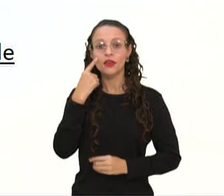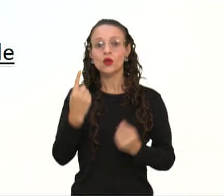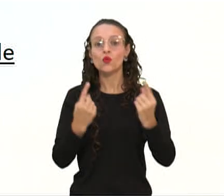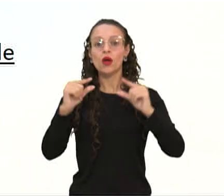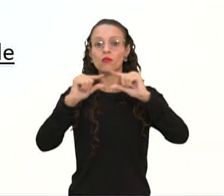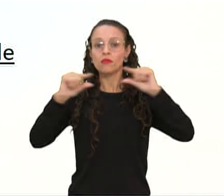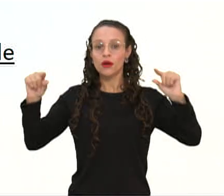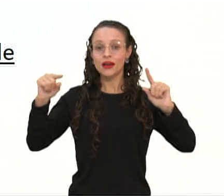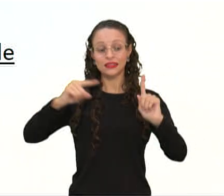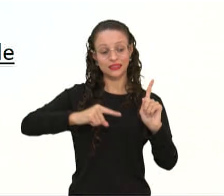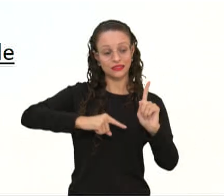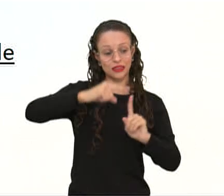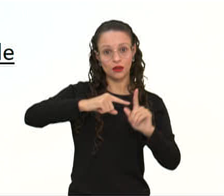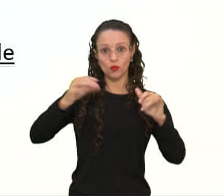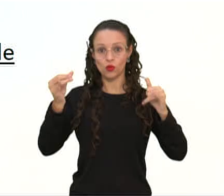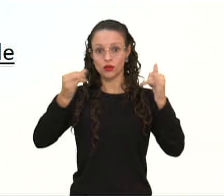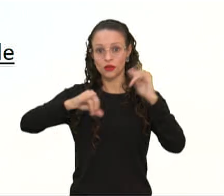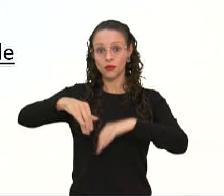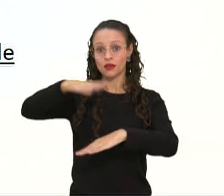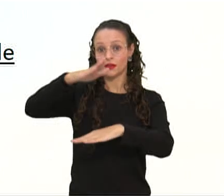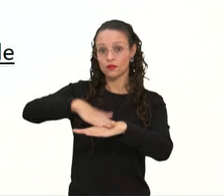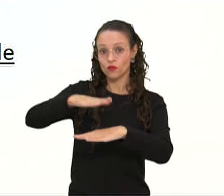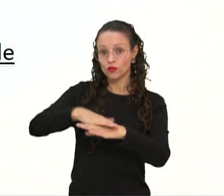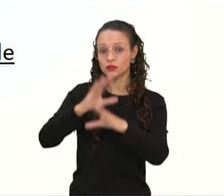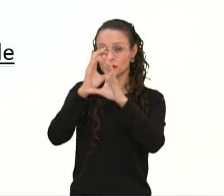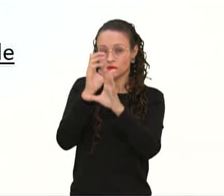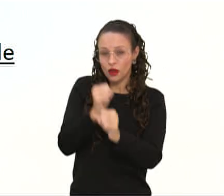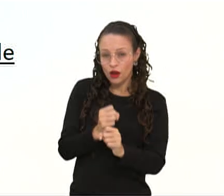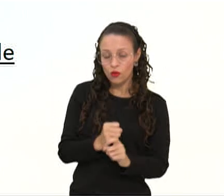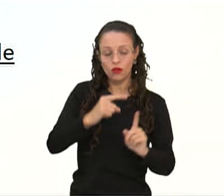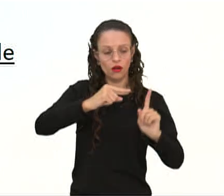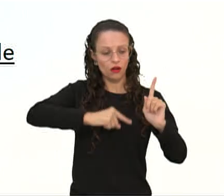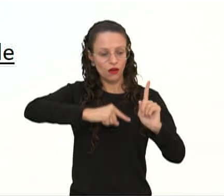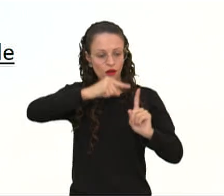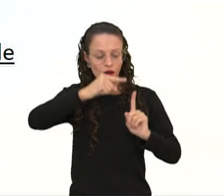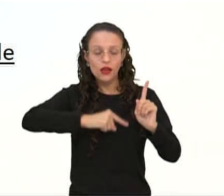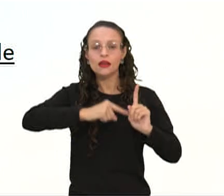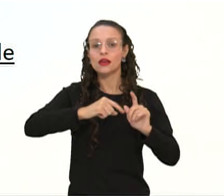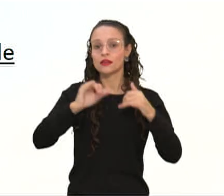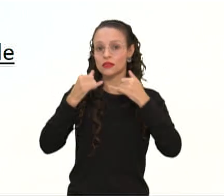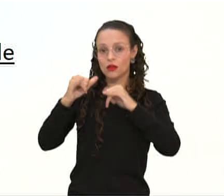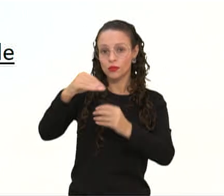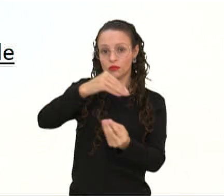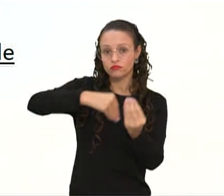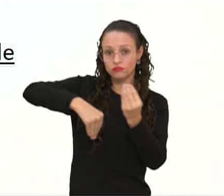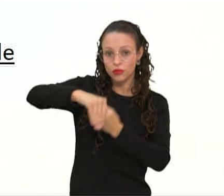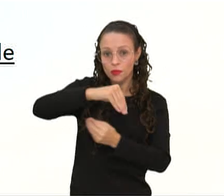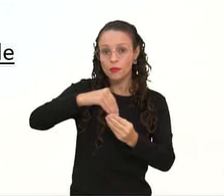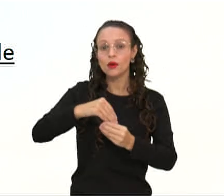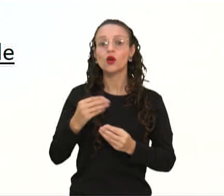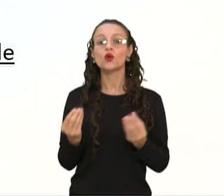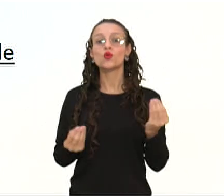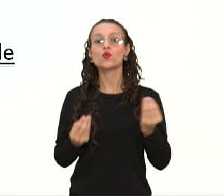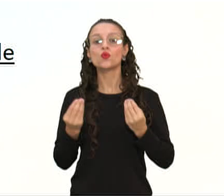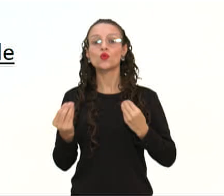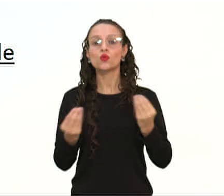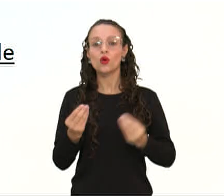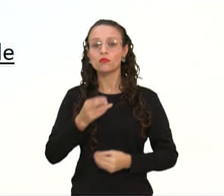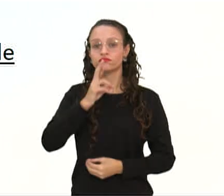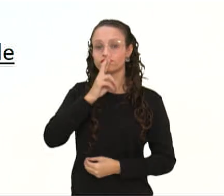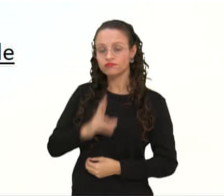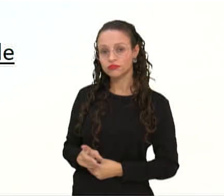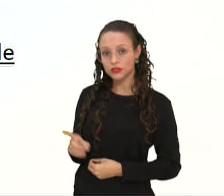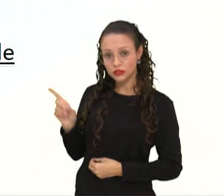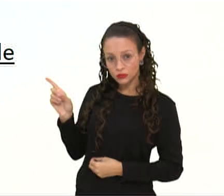termoquímicas. Calcule a entalpia da reação de neutralização da solução de hidróxido de cálcio com a solução do